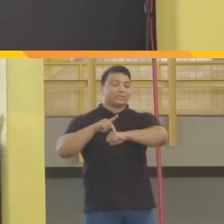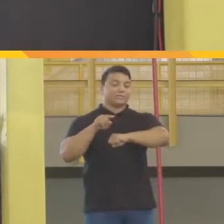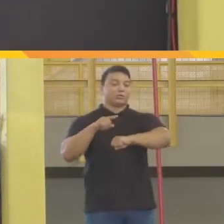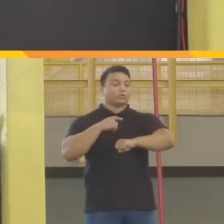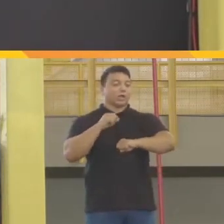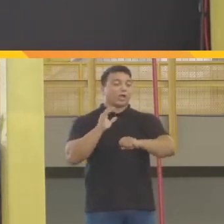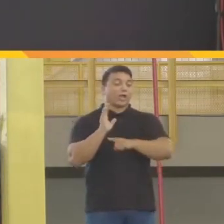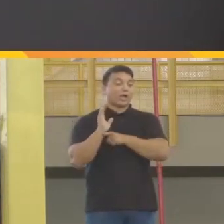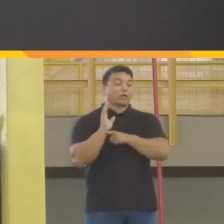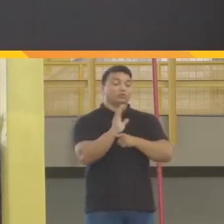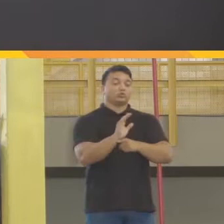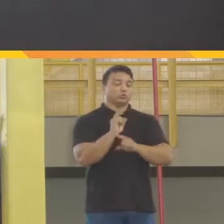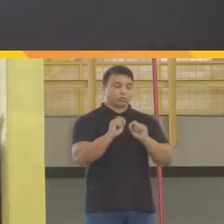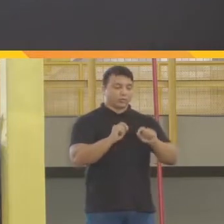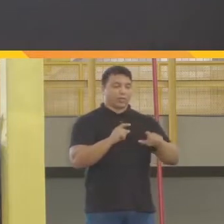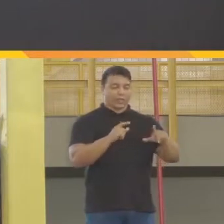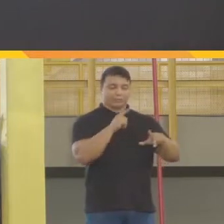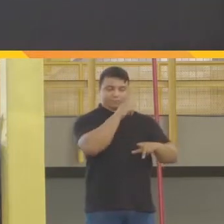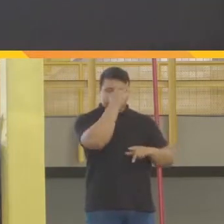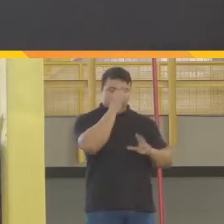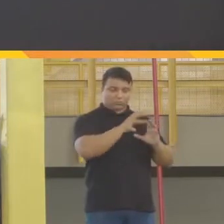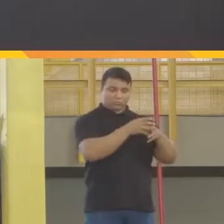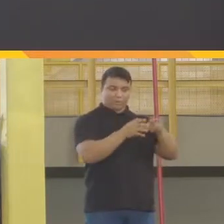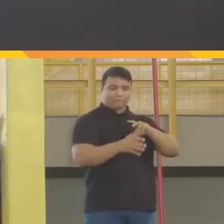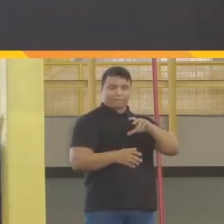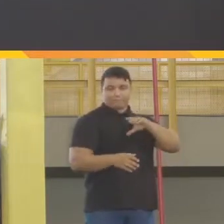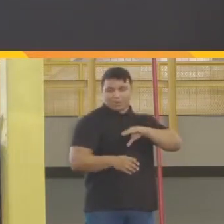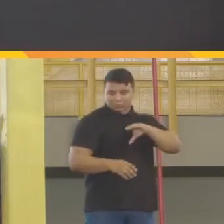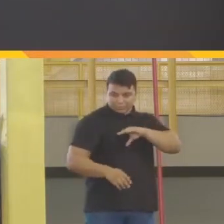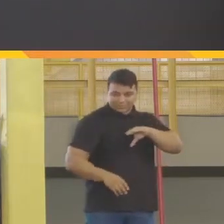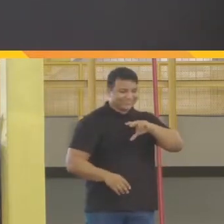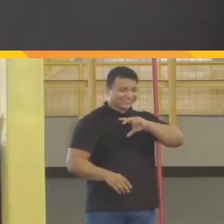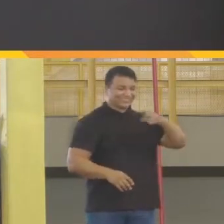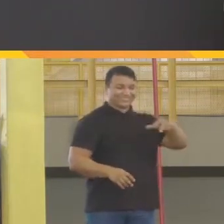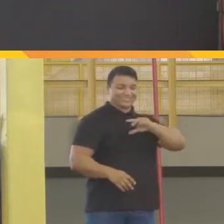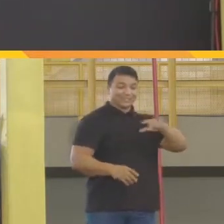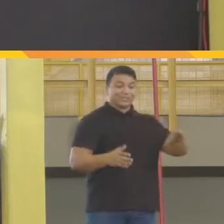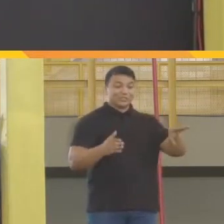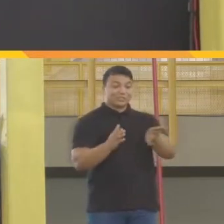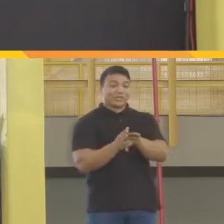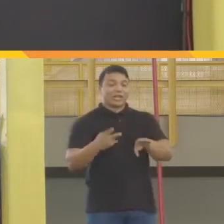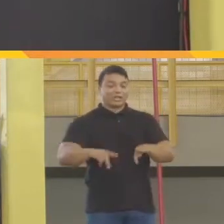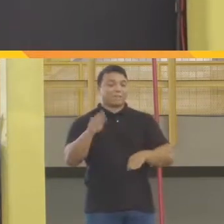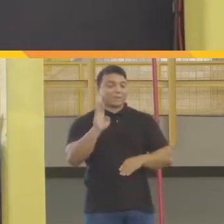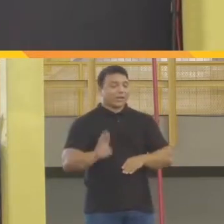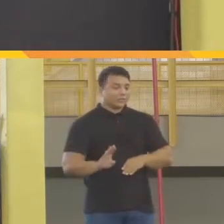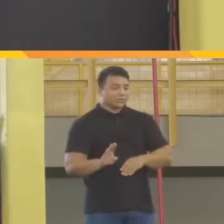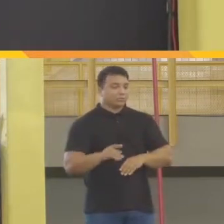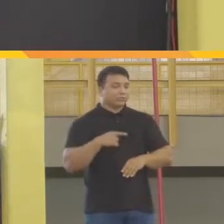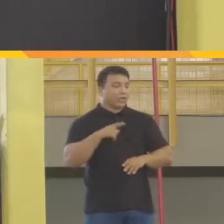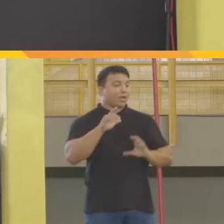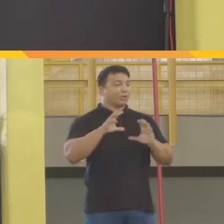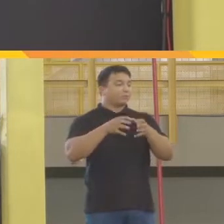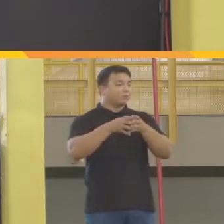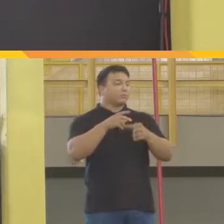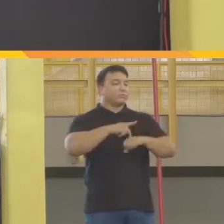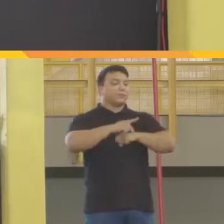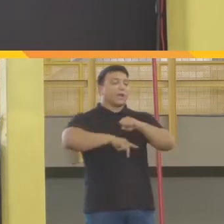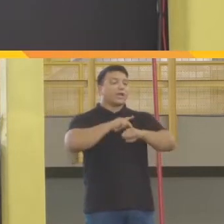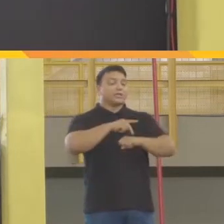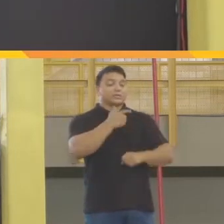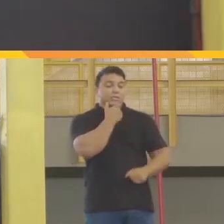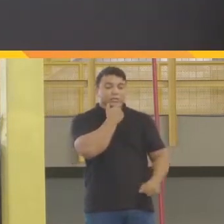que ajudou a corte portuguesa a fugir de Portugal e vir para o Brasil? Inglaterra, muito